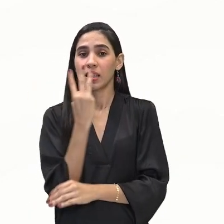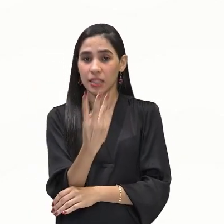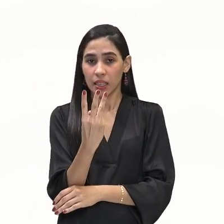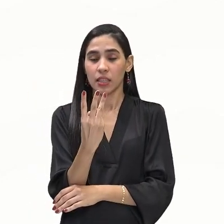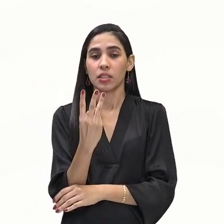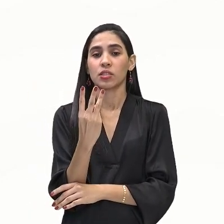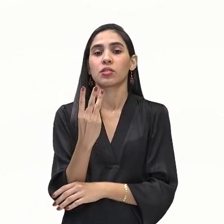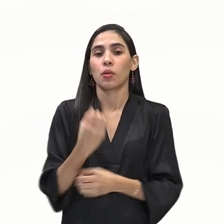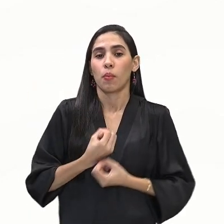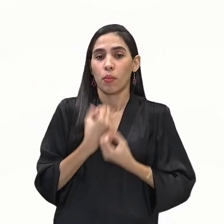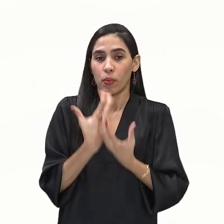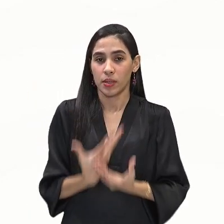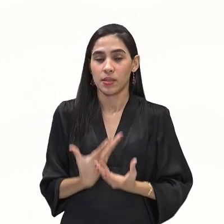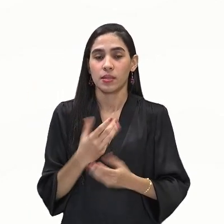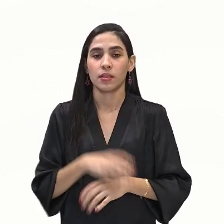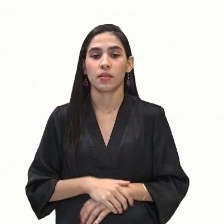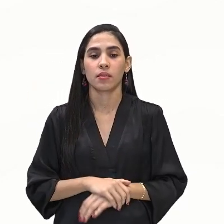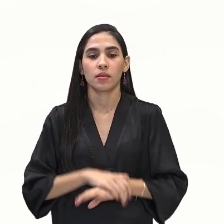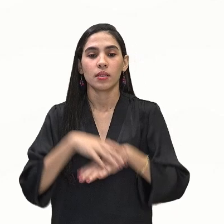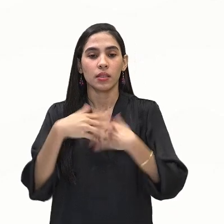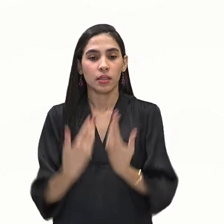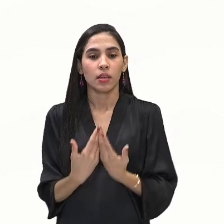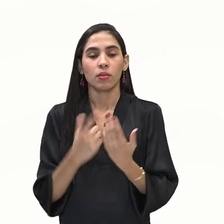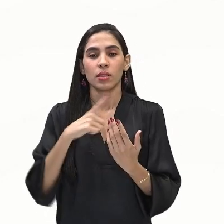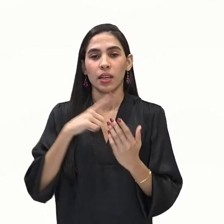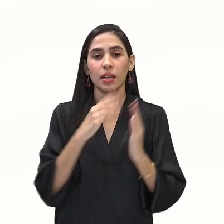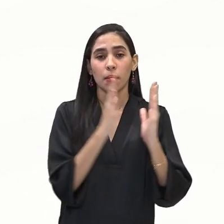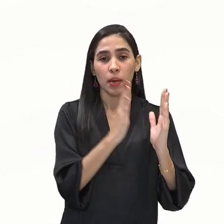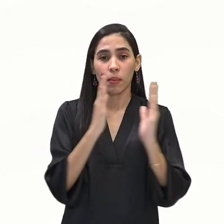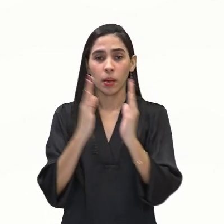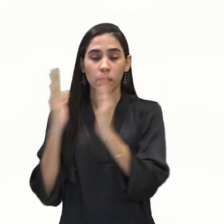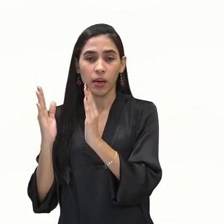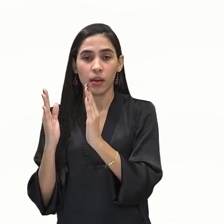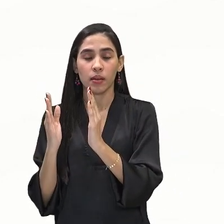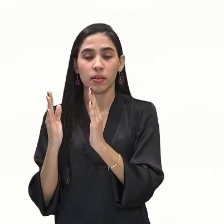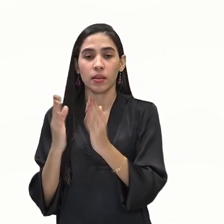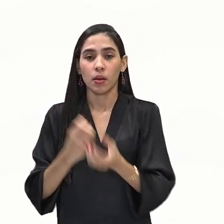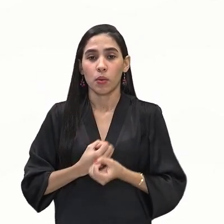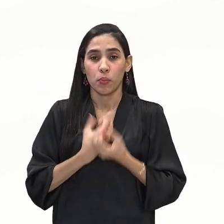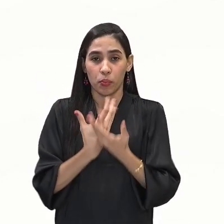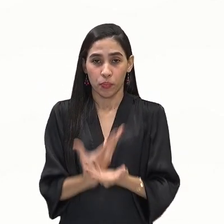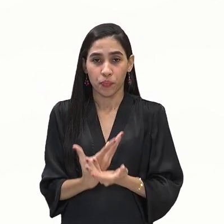A poesia, então, vai ter 3 gerações. A primeira